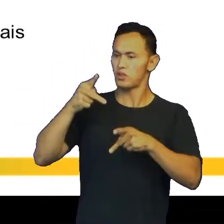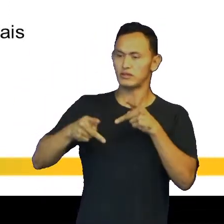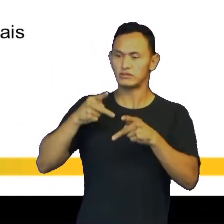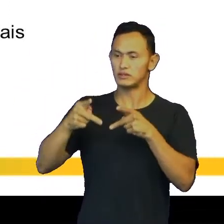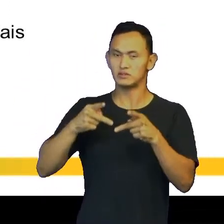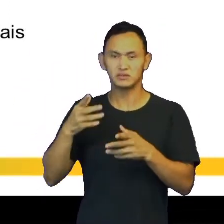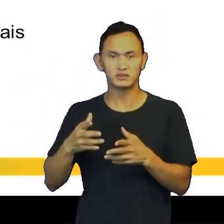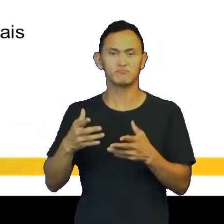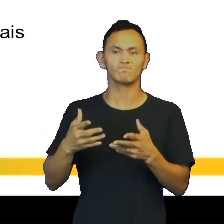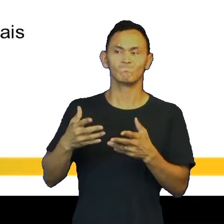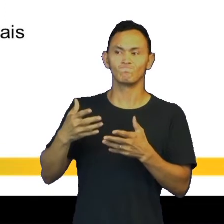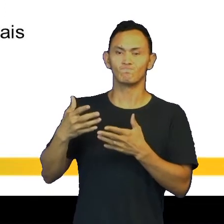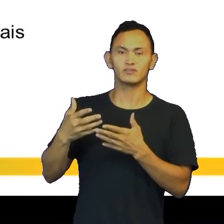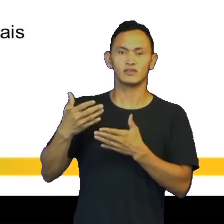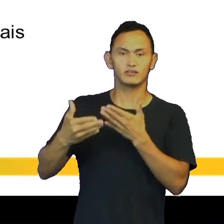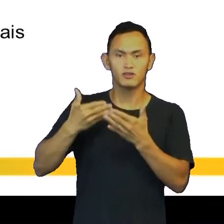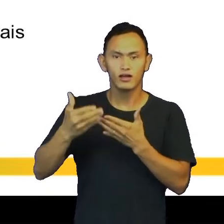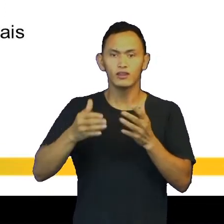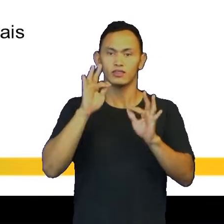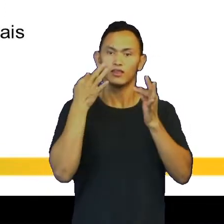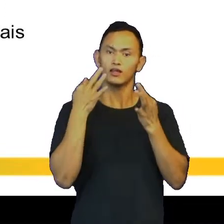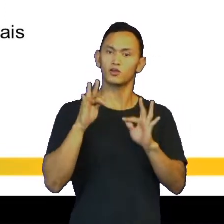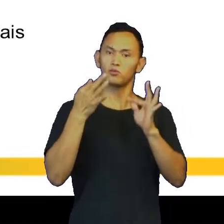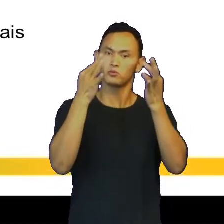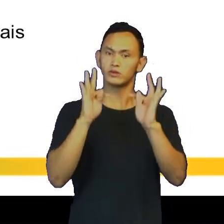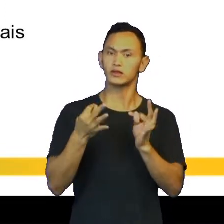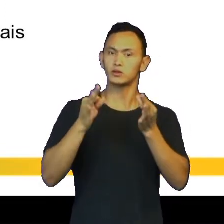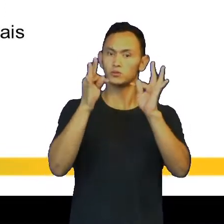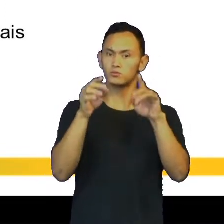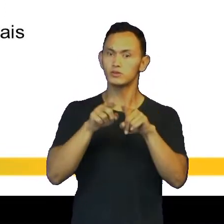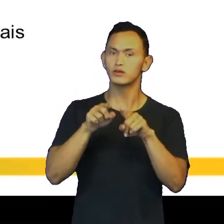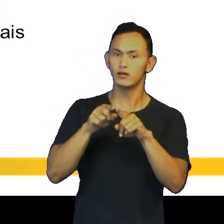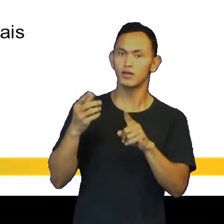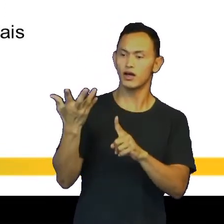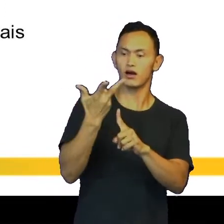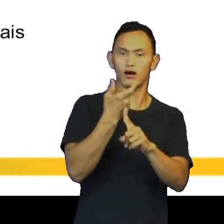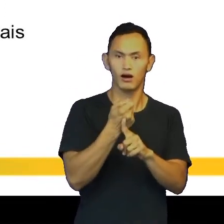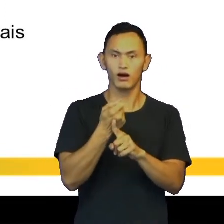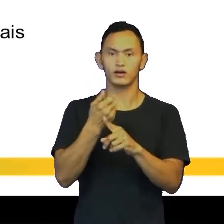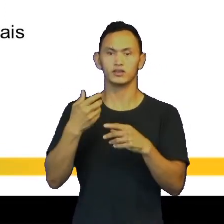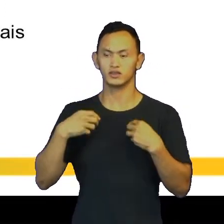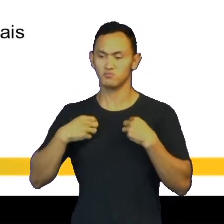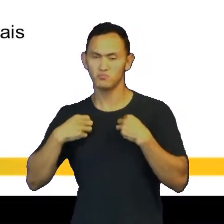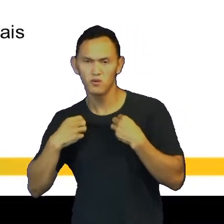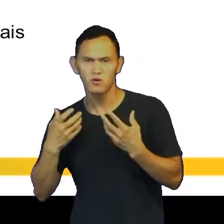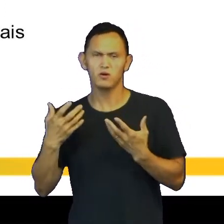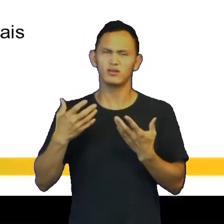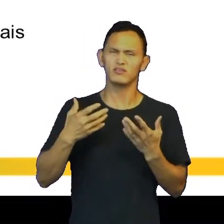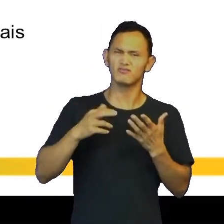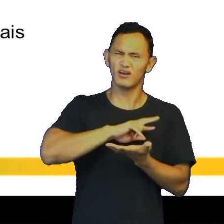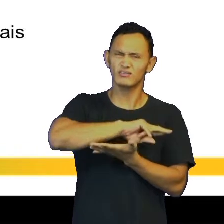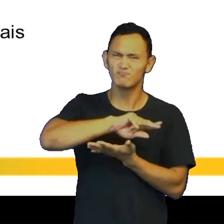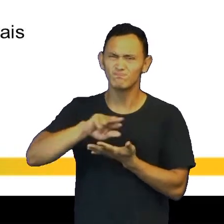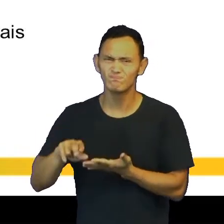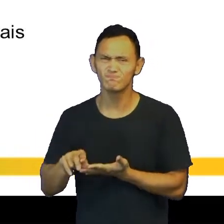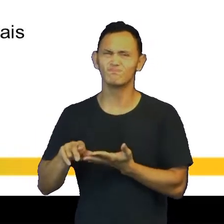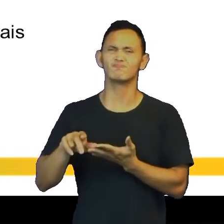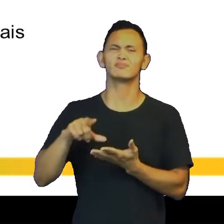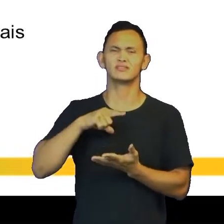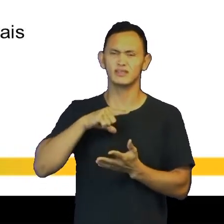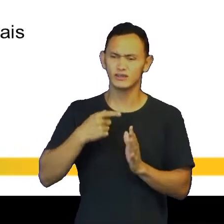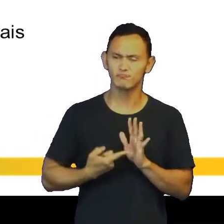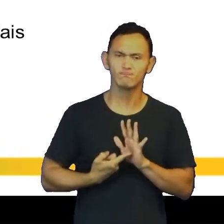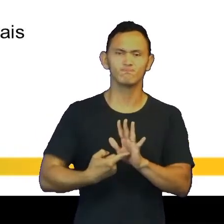população. Exposições de tecnologias, de arte, de moda, espetáculos, é uma